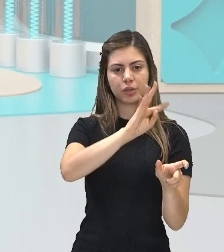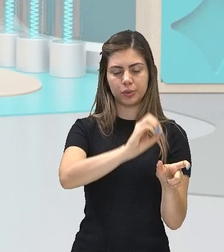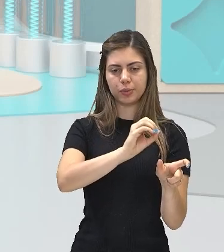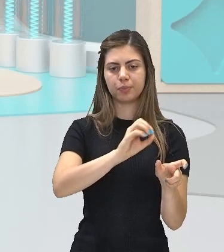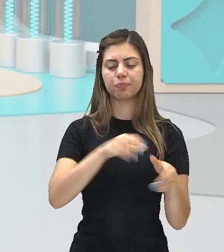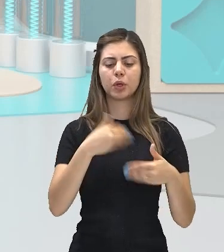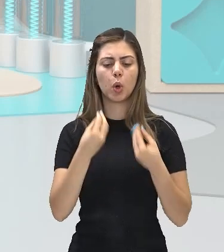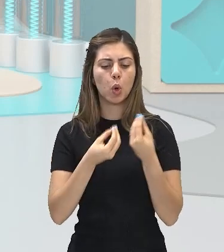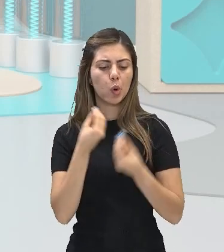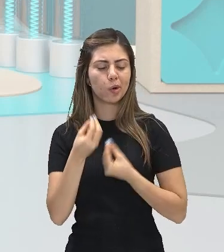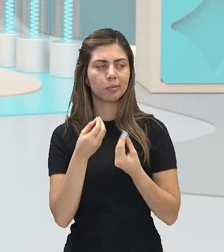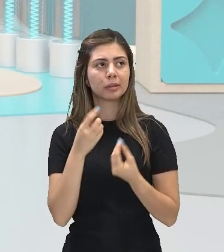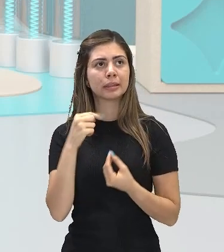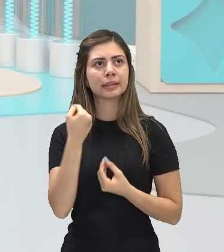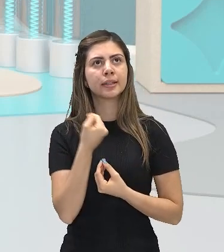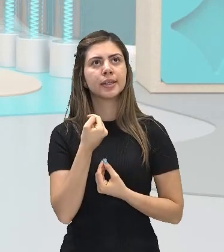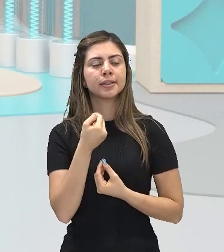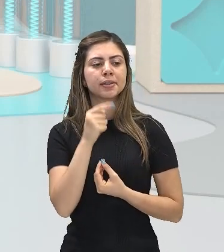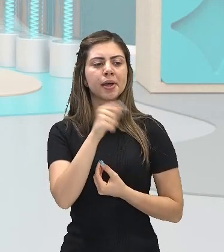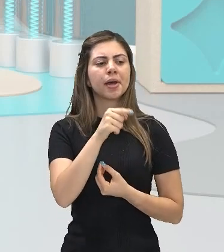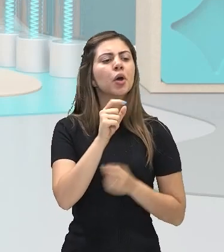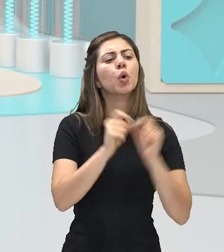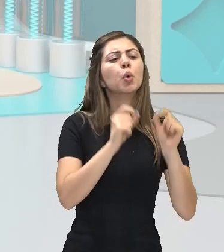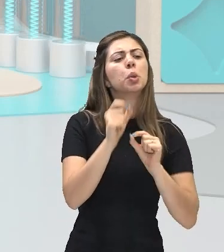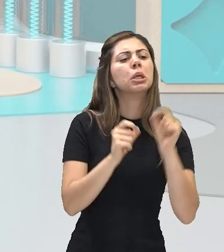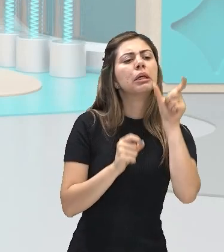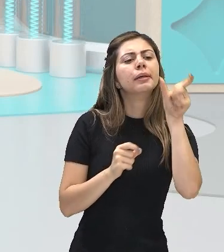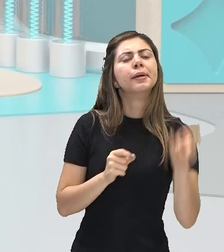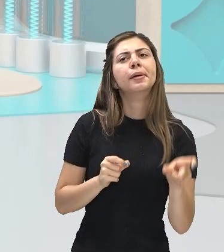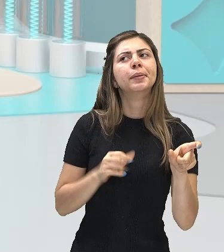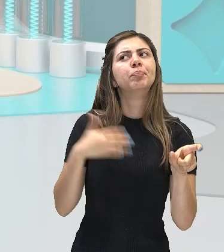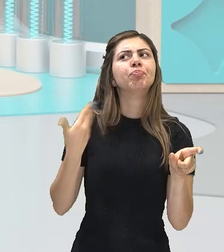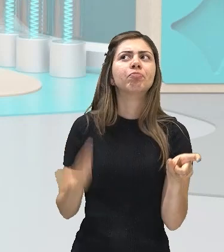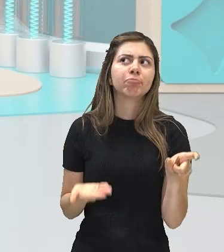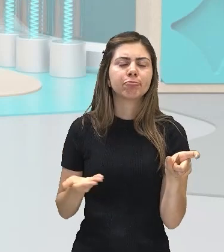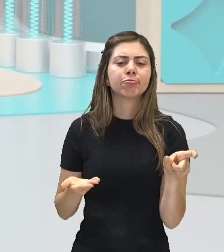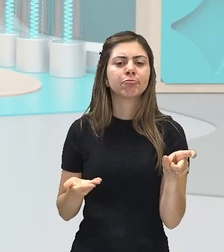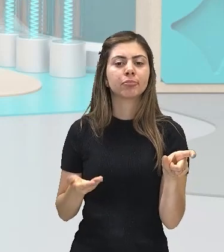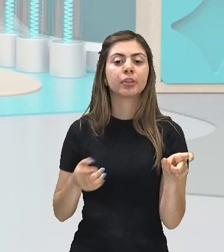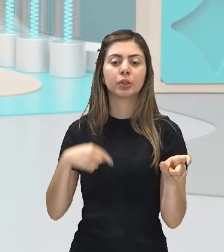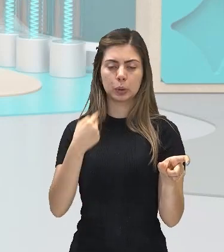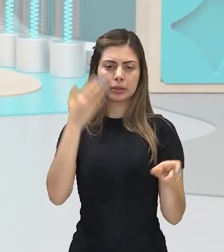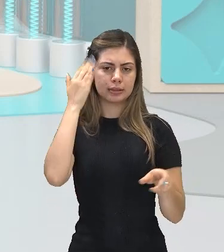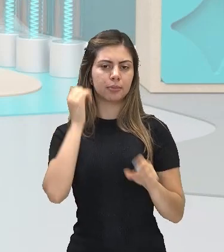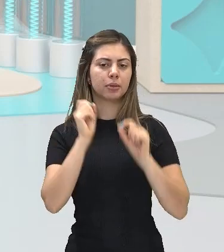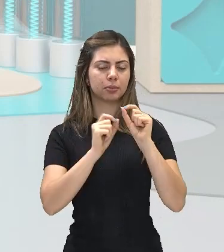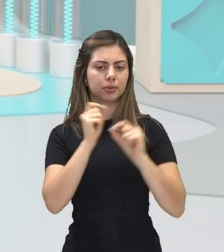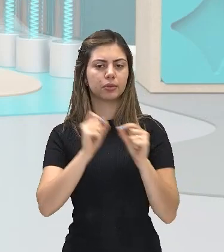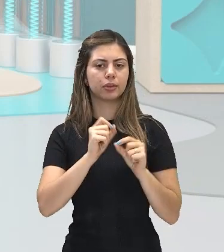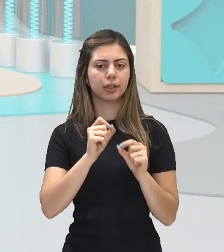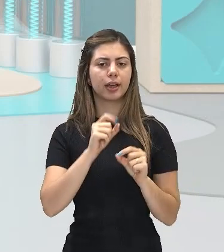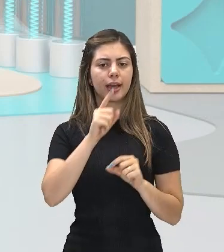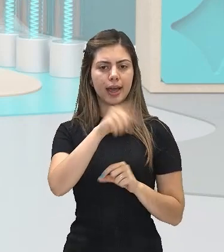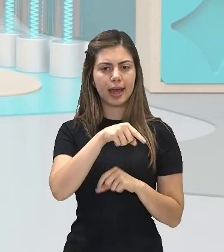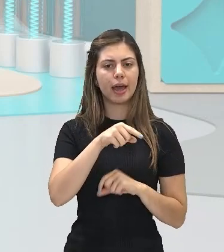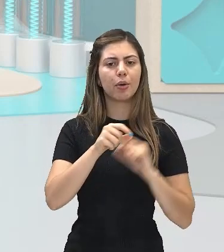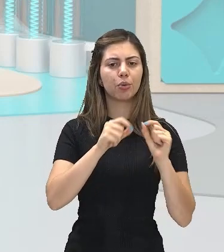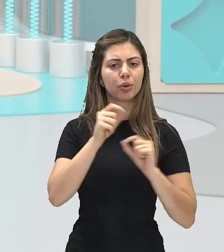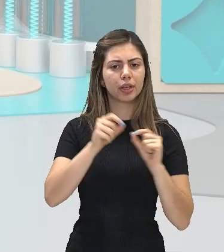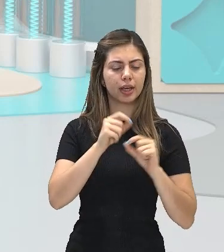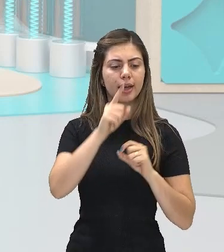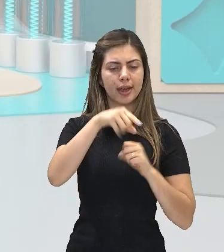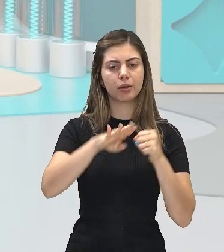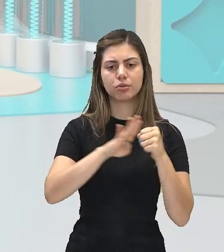pode definir melhor o sintagma nominal ou o sujeito da oração, além do fato de sabermos que, em geral, é